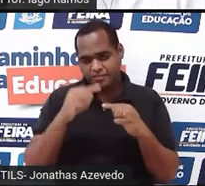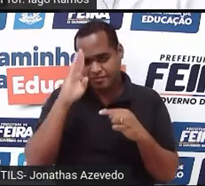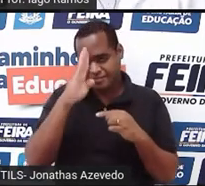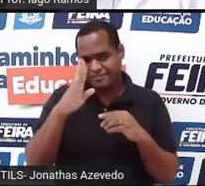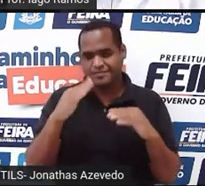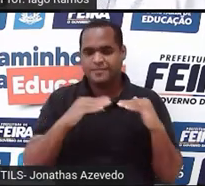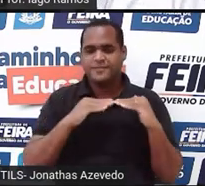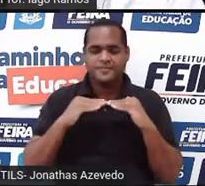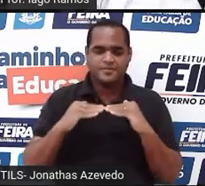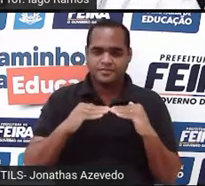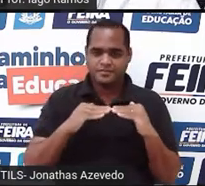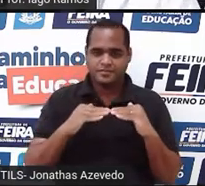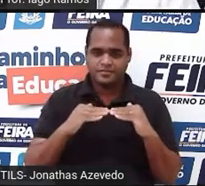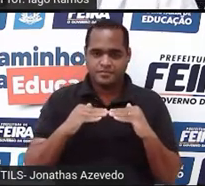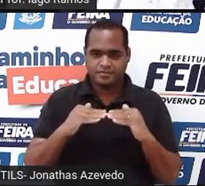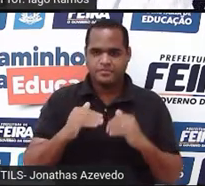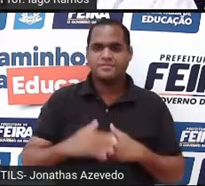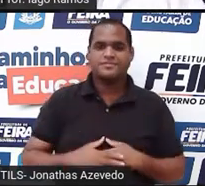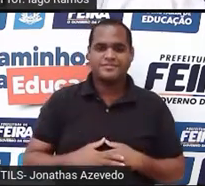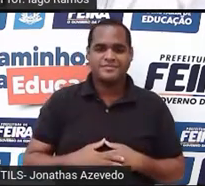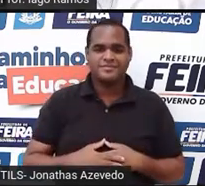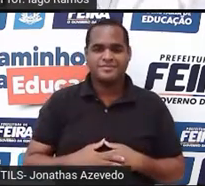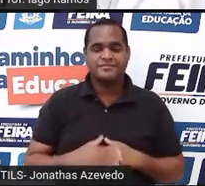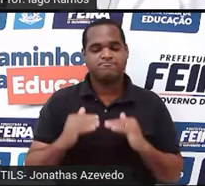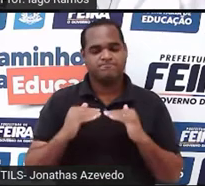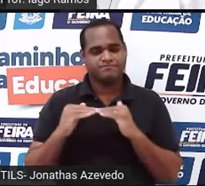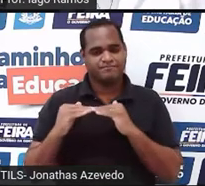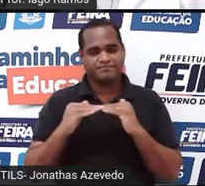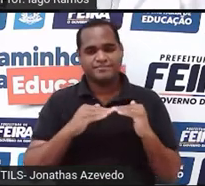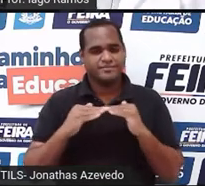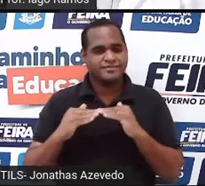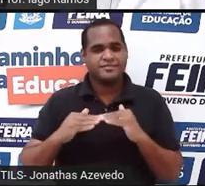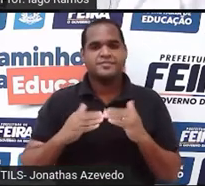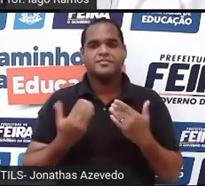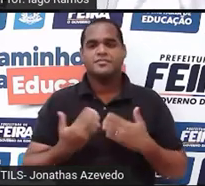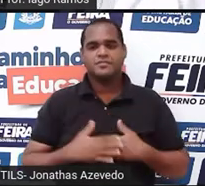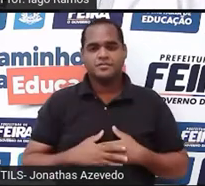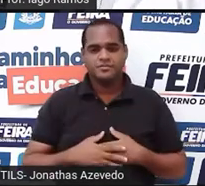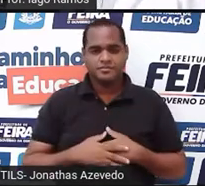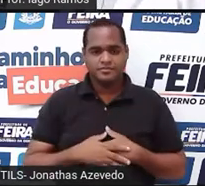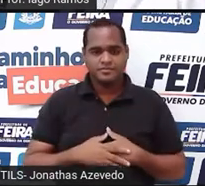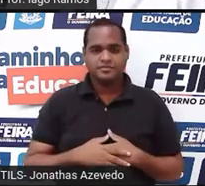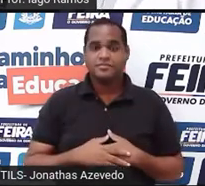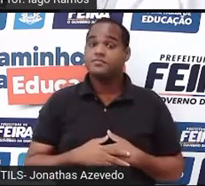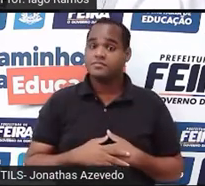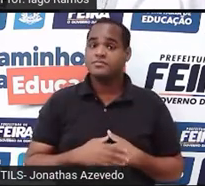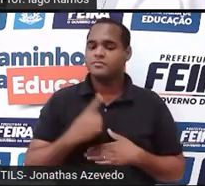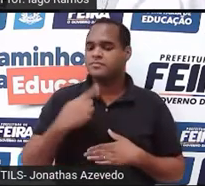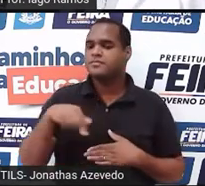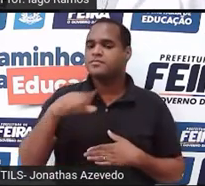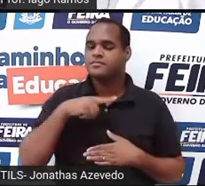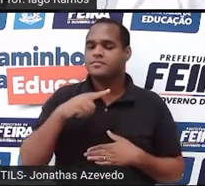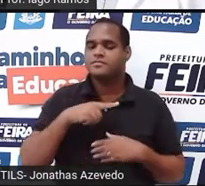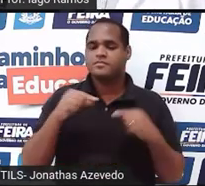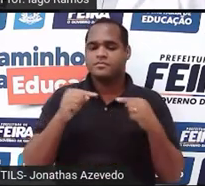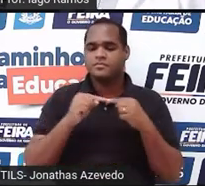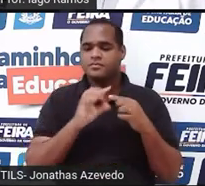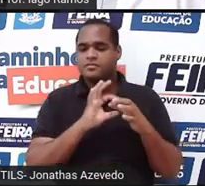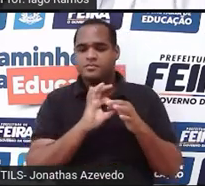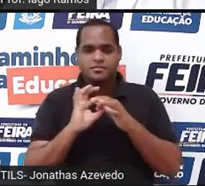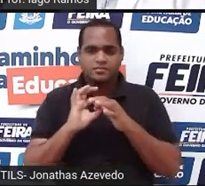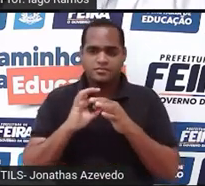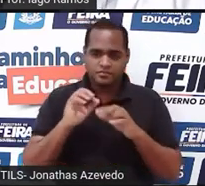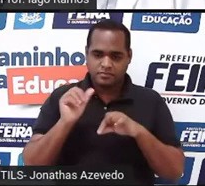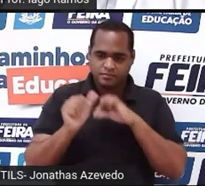direta grandezas diretamente proporcionais Tá bom mas tem a relação inversa e